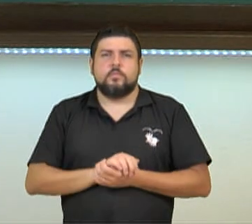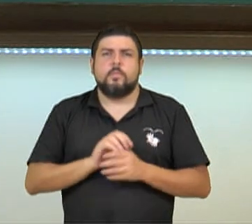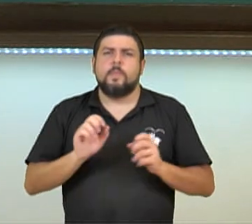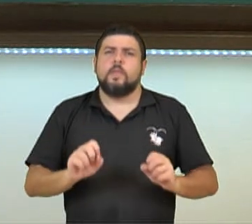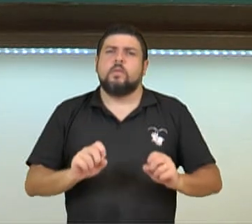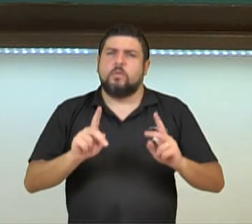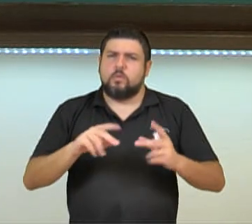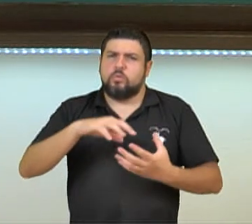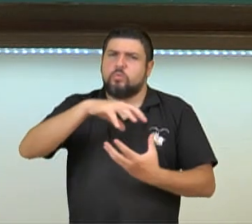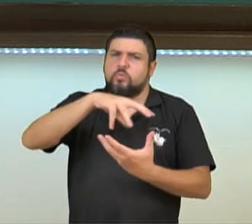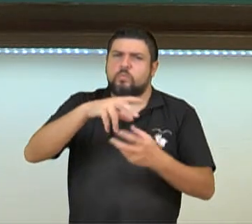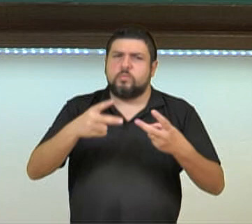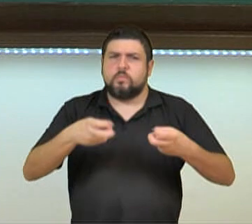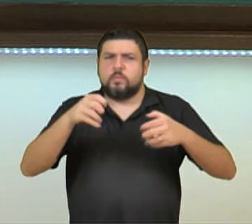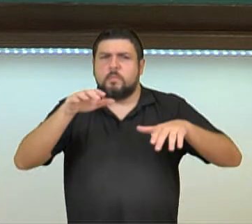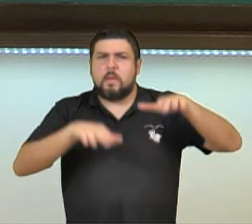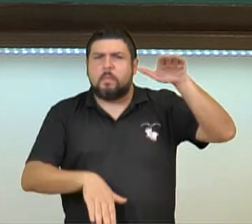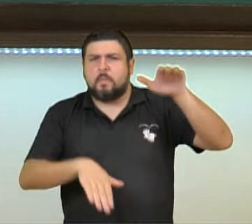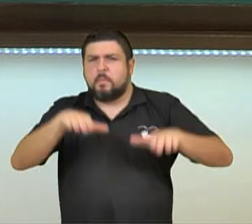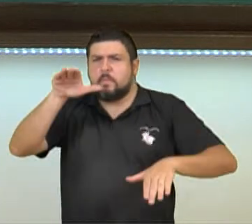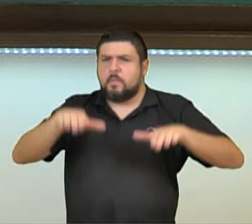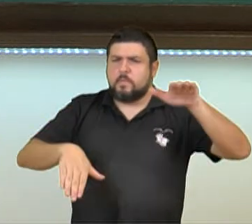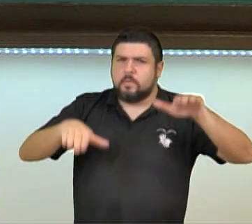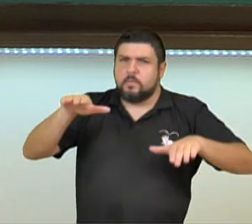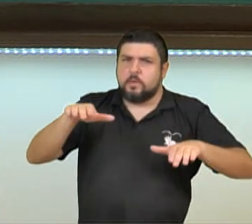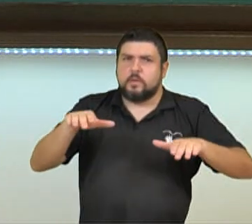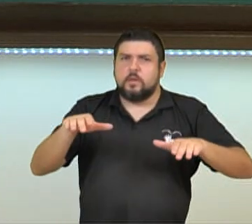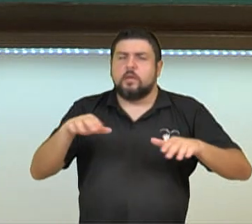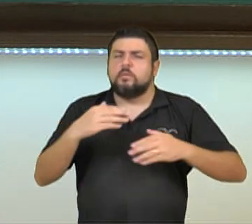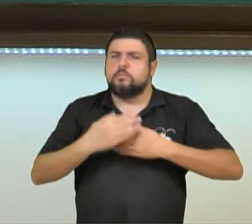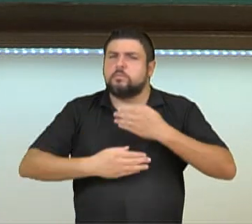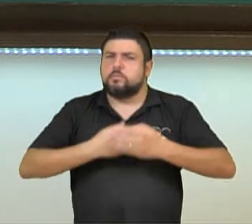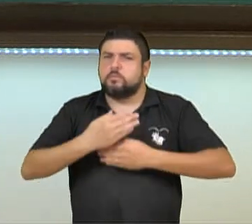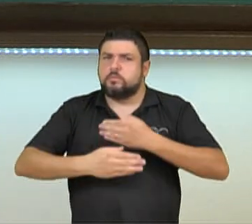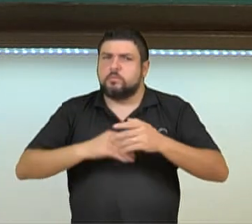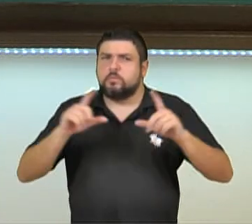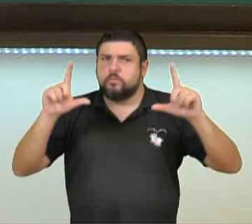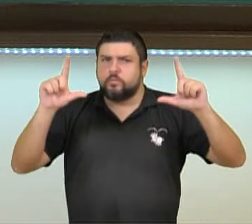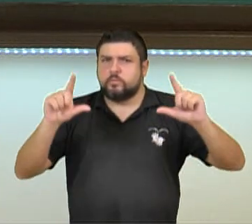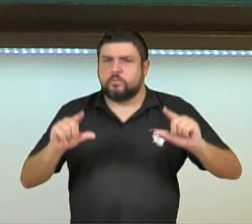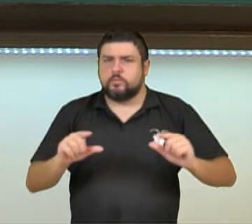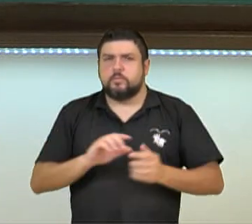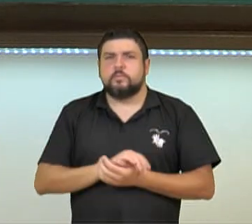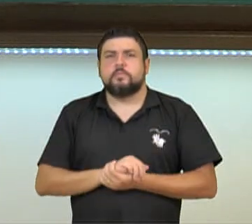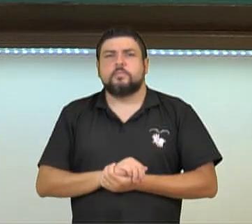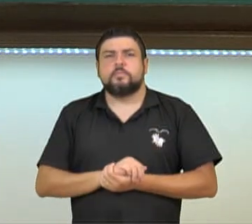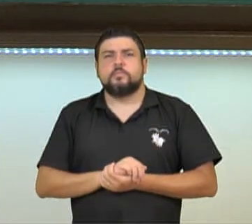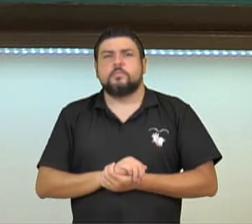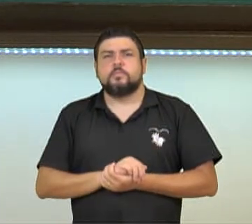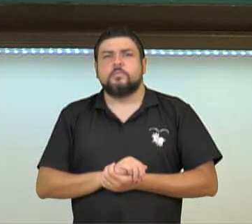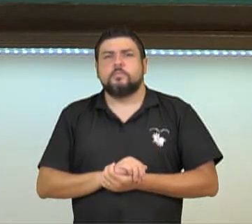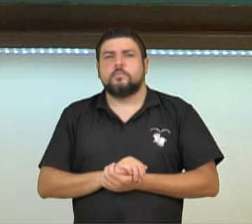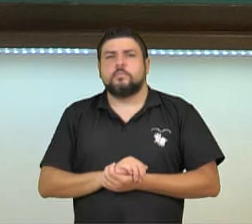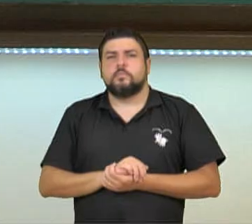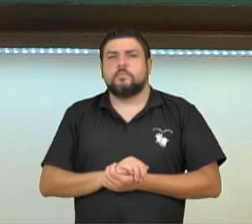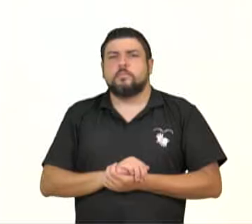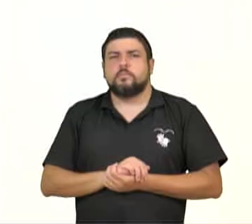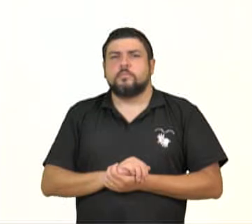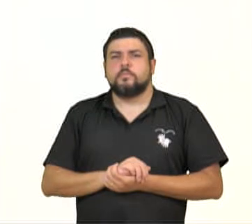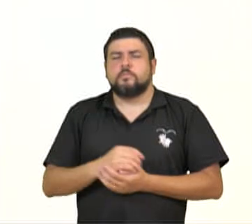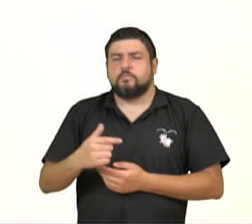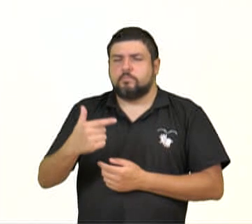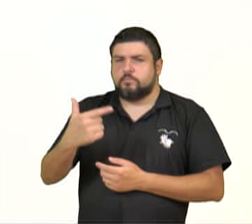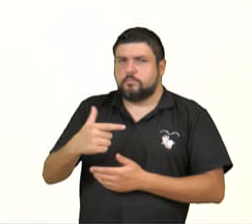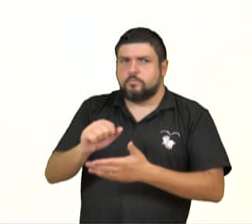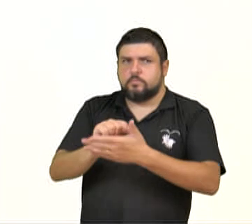discrepâncias mundiais, que cada vez vão diminuindo gradativamente. Agora fechamos com mais um exercício que diz o seguinte: